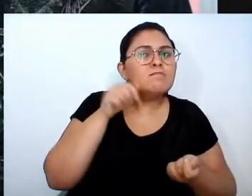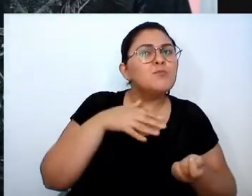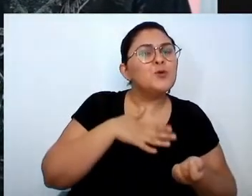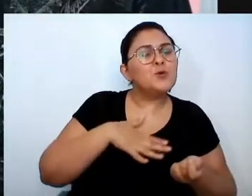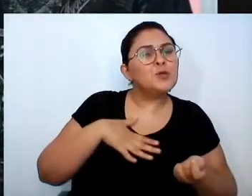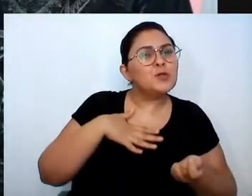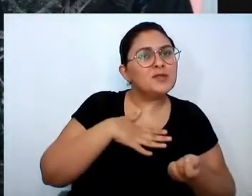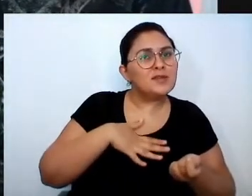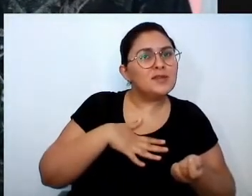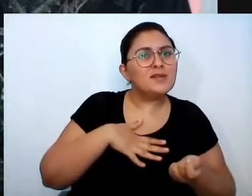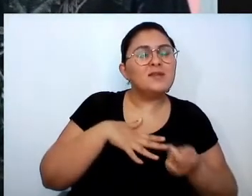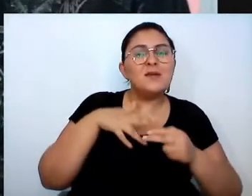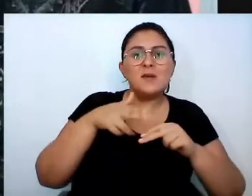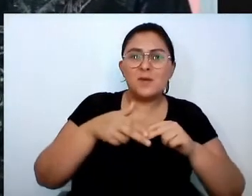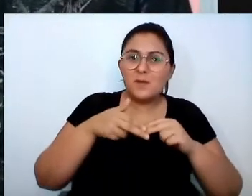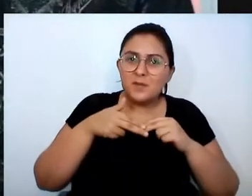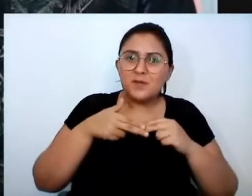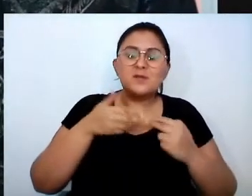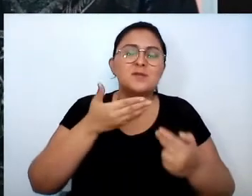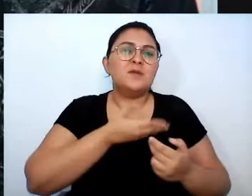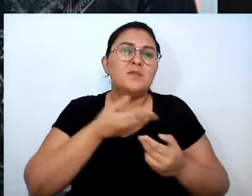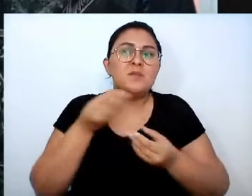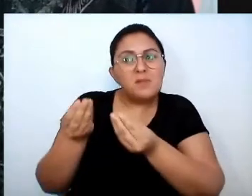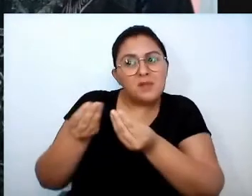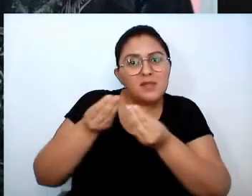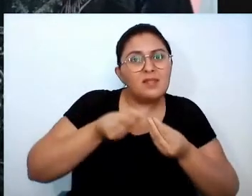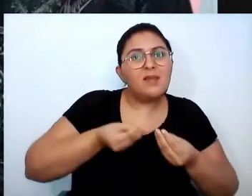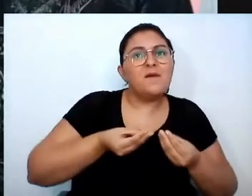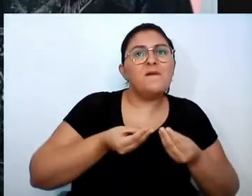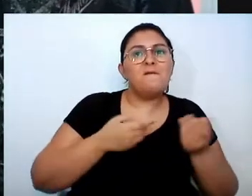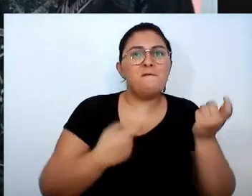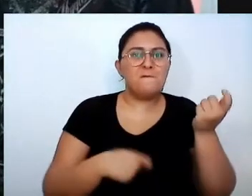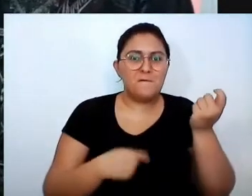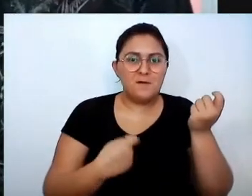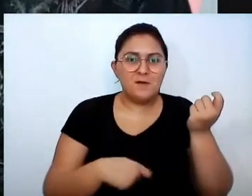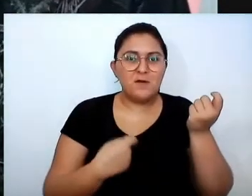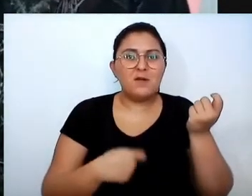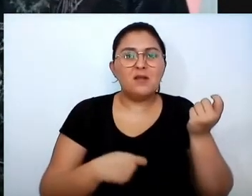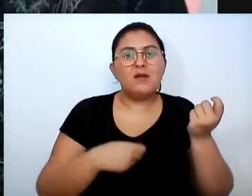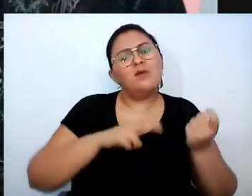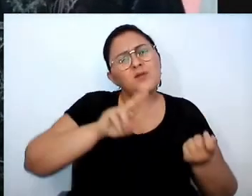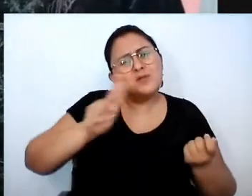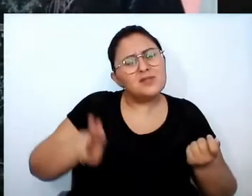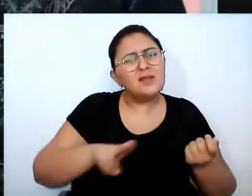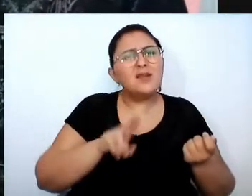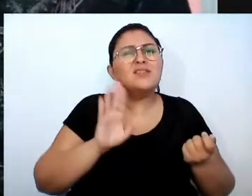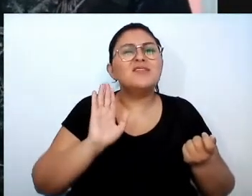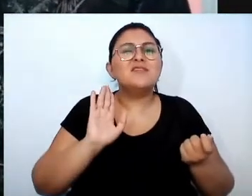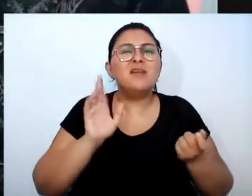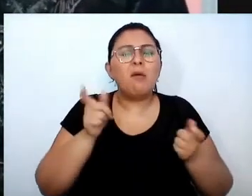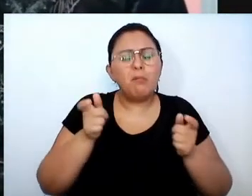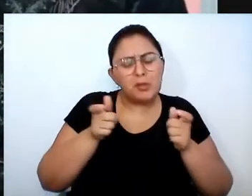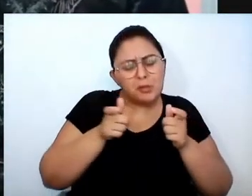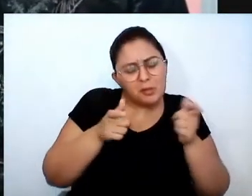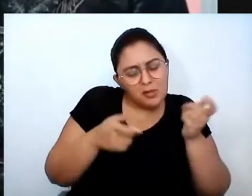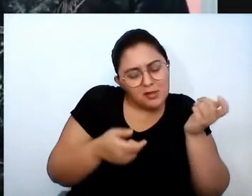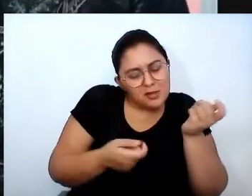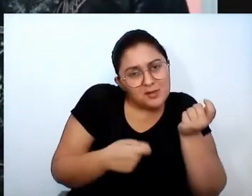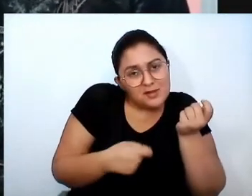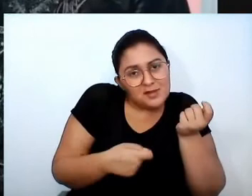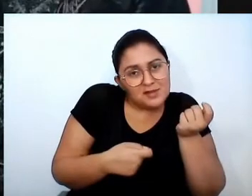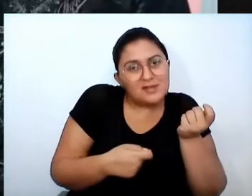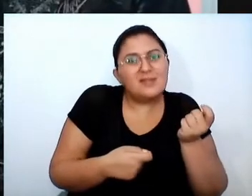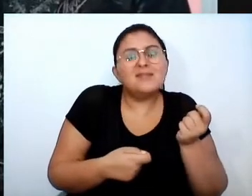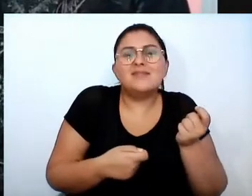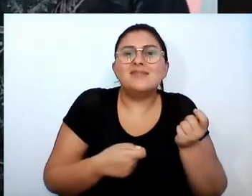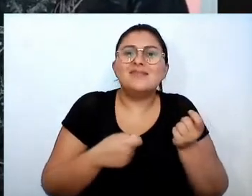ouvir e gostei, né? E ele disse que ia me dar um violão e ele acabou me dando realmente o violão. Usado, né? Pequenininho.